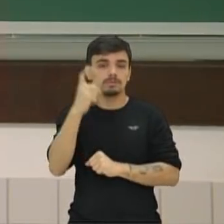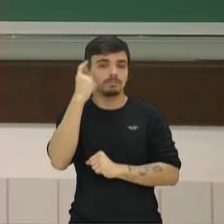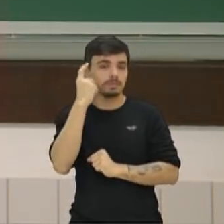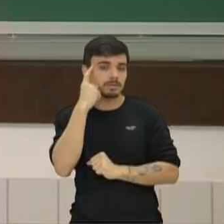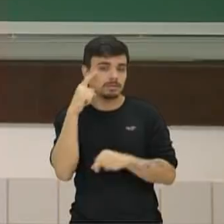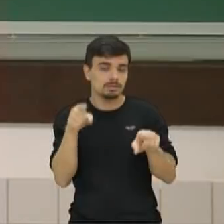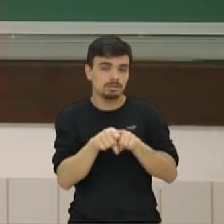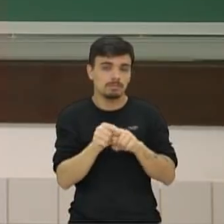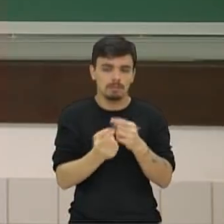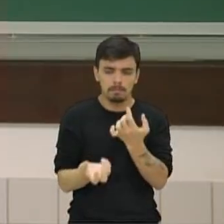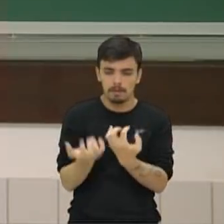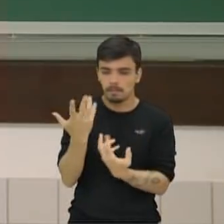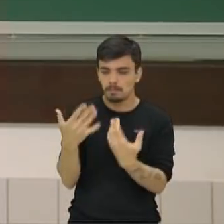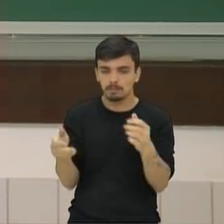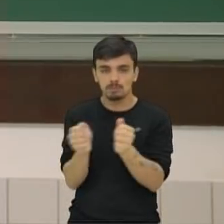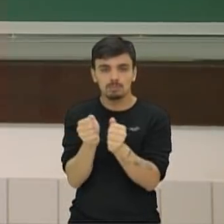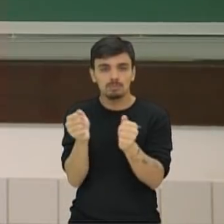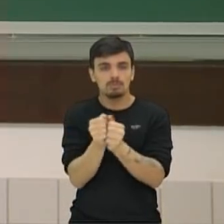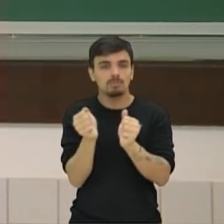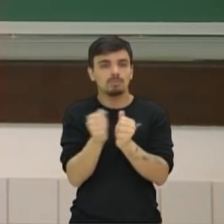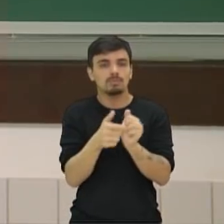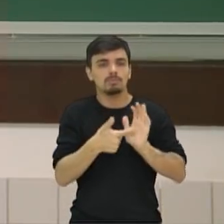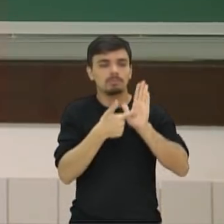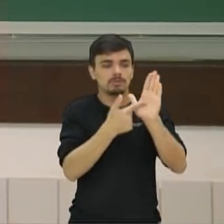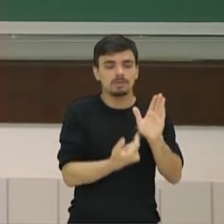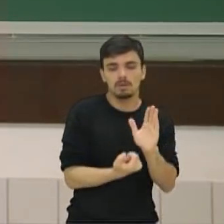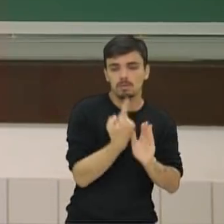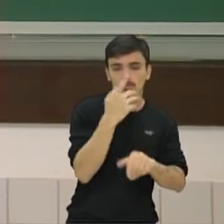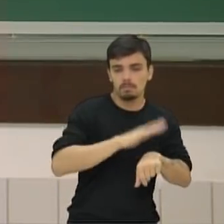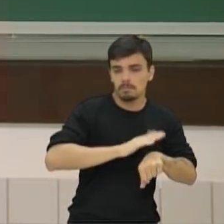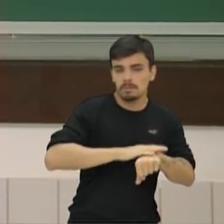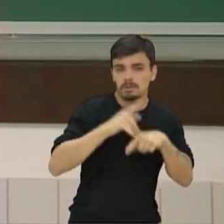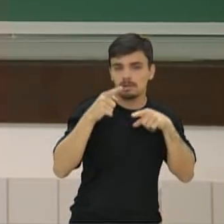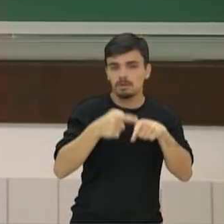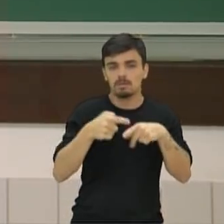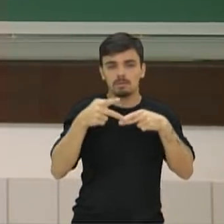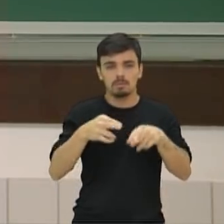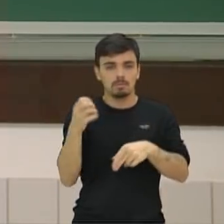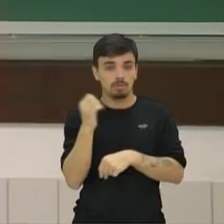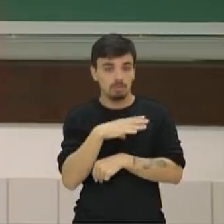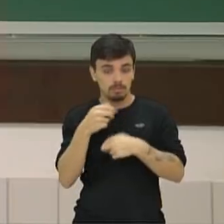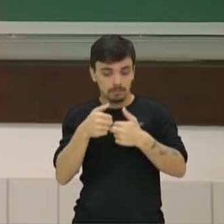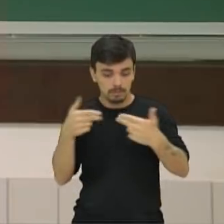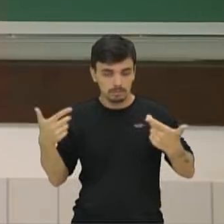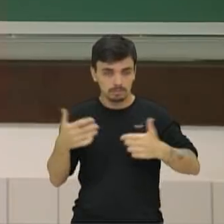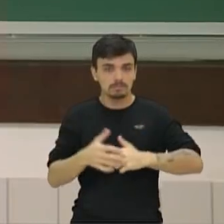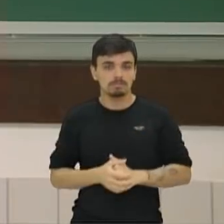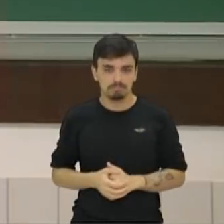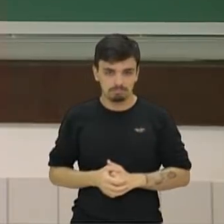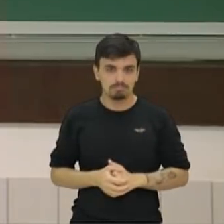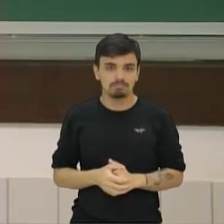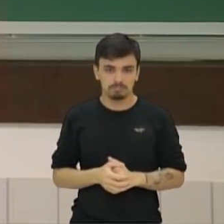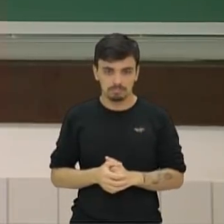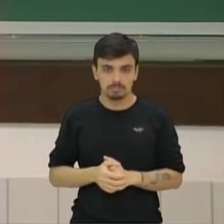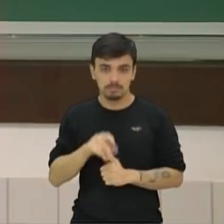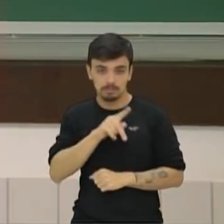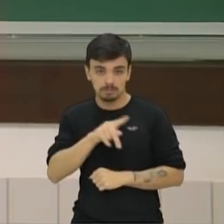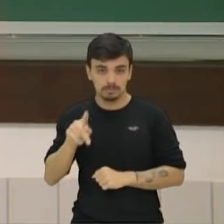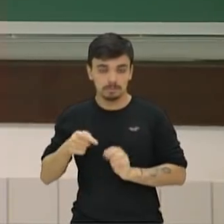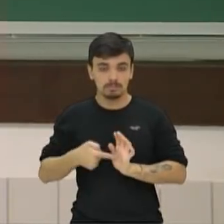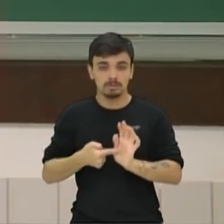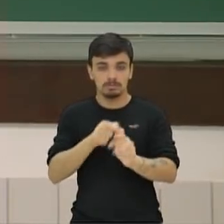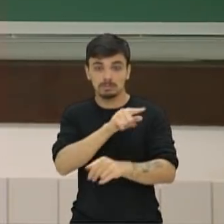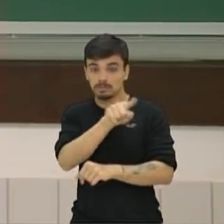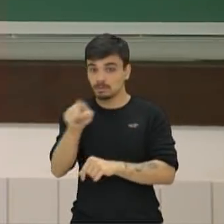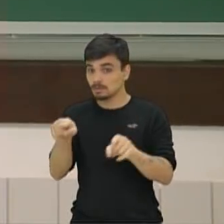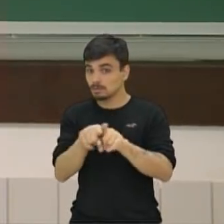pensadores borbulhando, cada hora mostrando e descobrindo coisas novas, não é verdade? A professora trouxe uma coisa